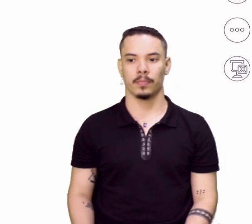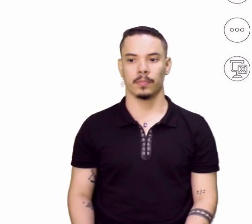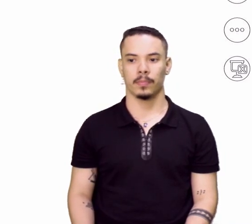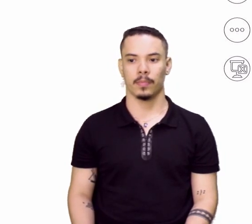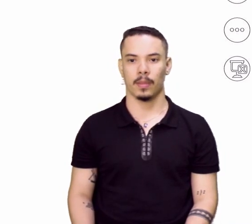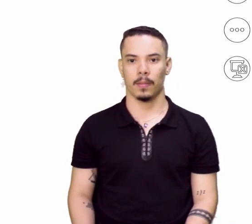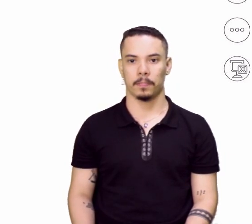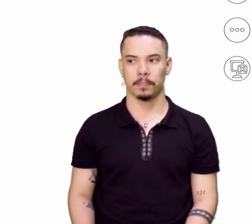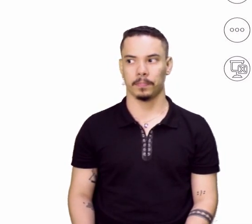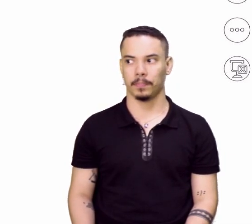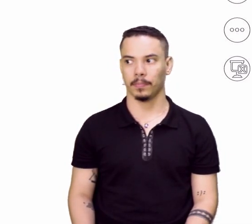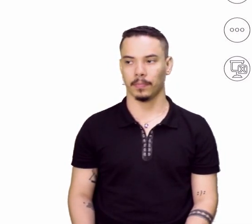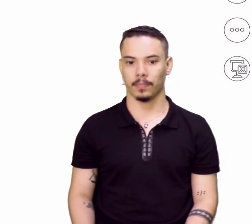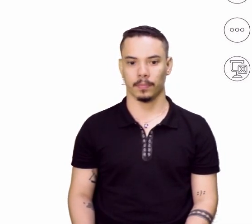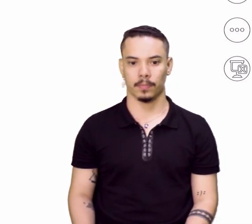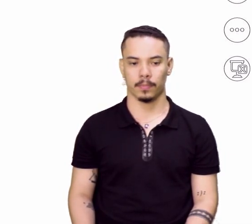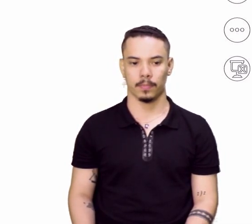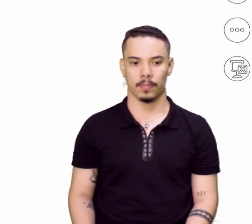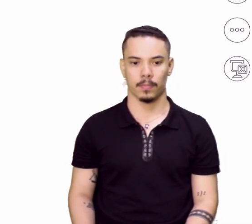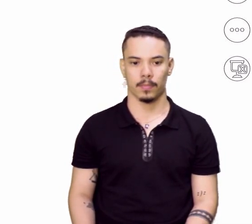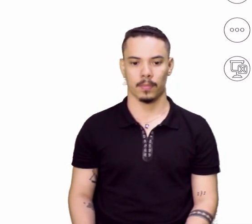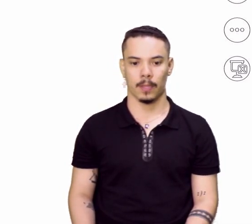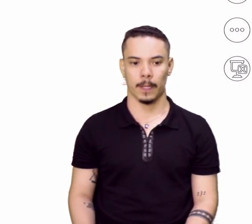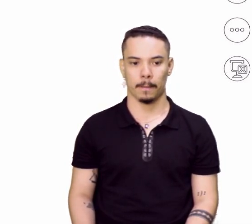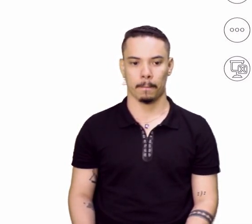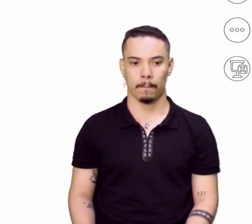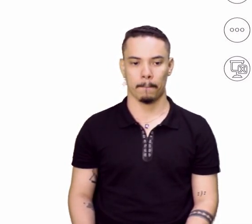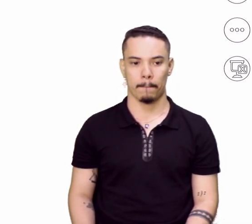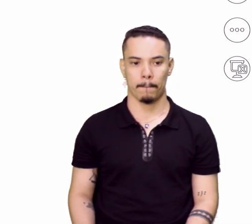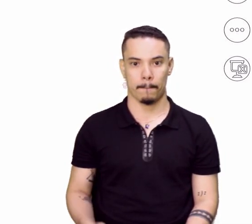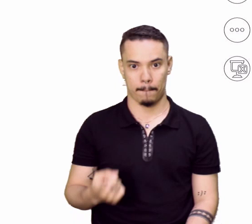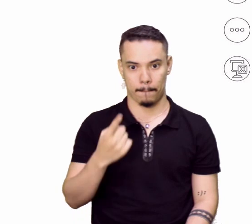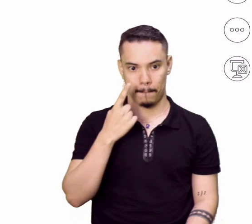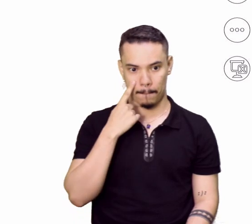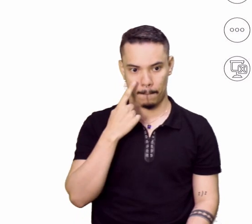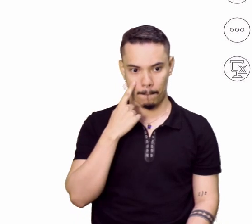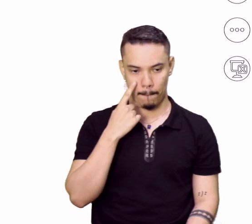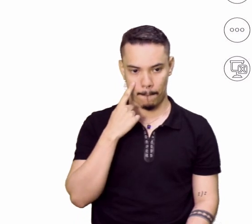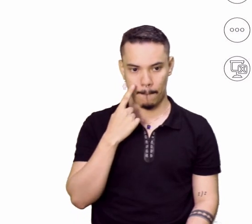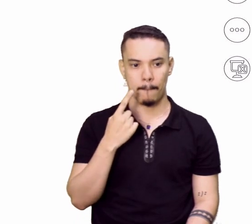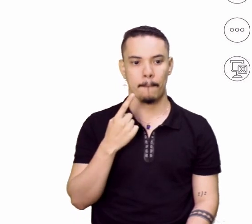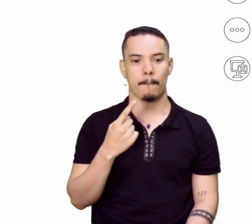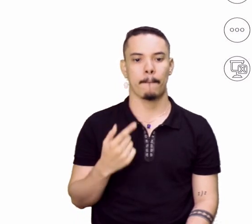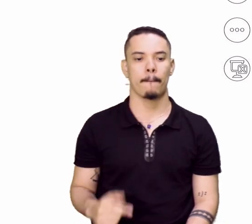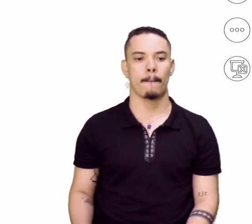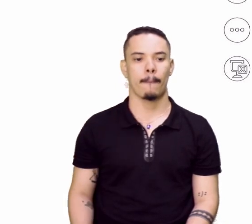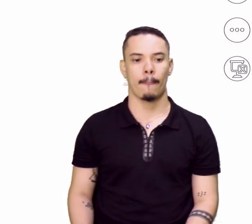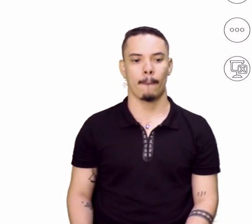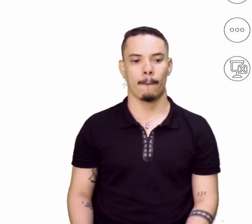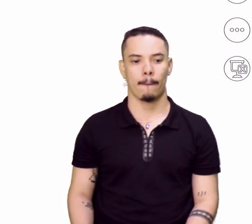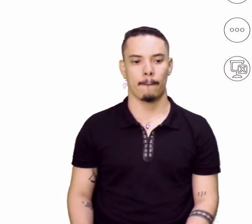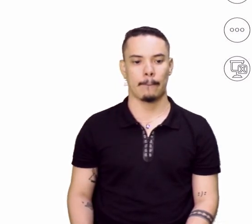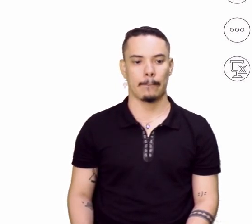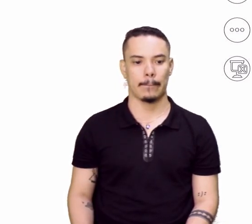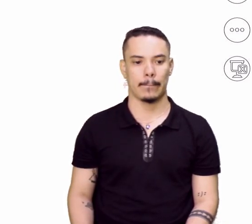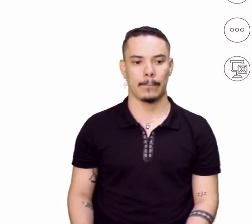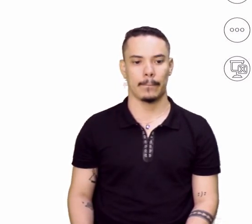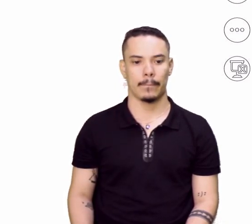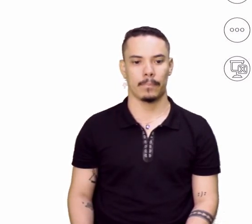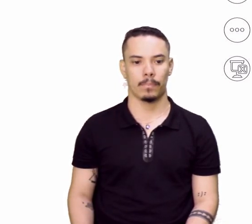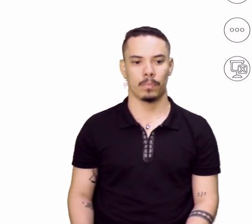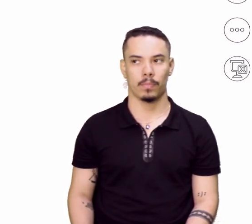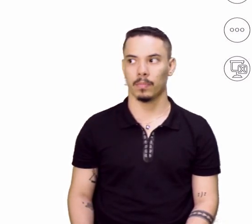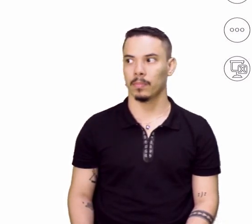foi comentado lá na aula. Então, olha só, vamos para a primeira situação.